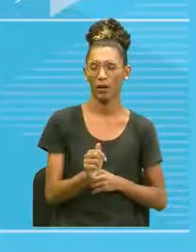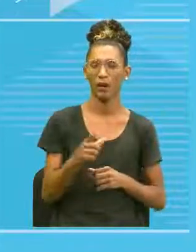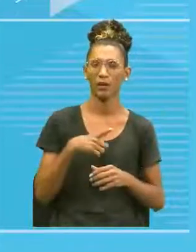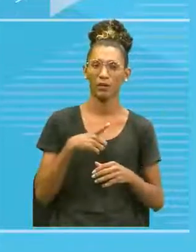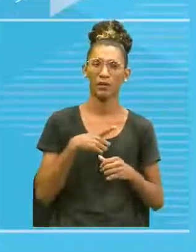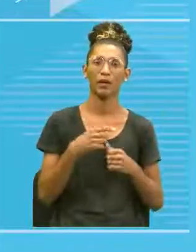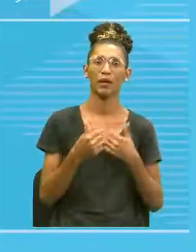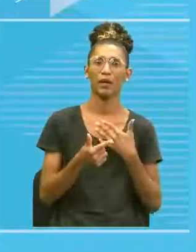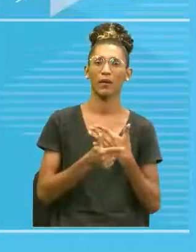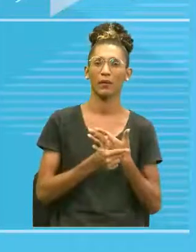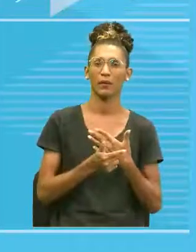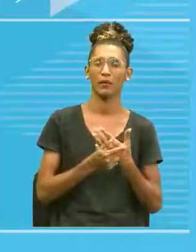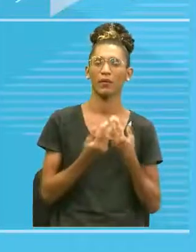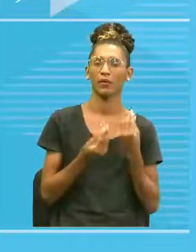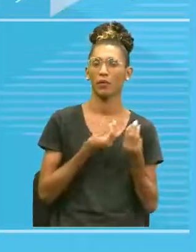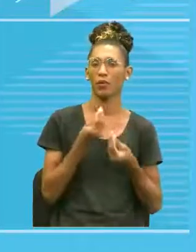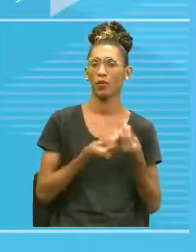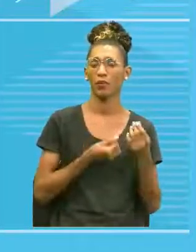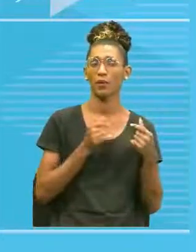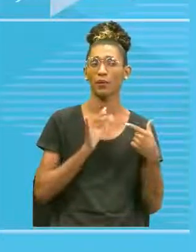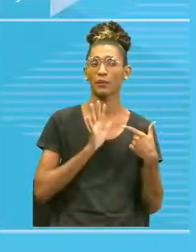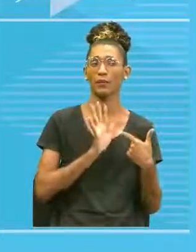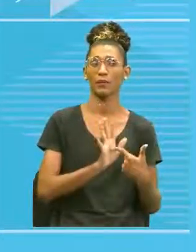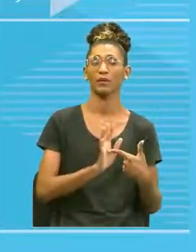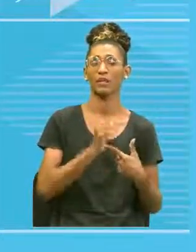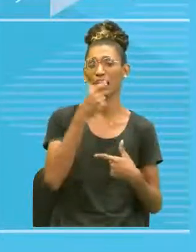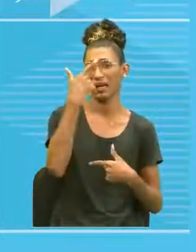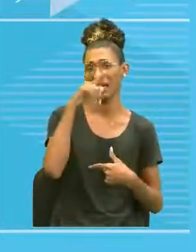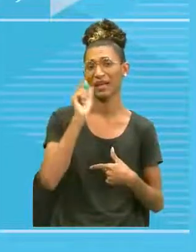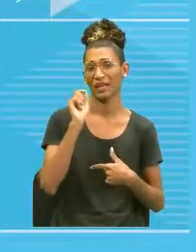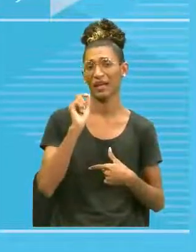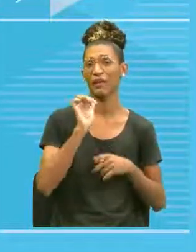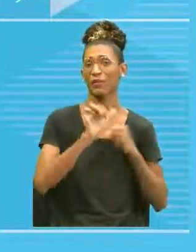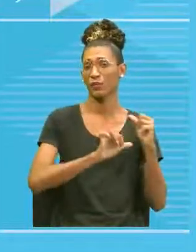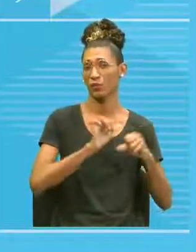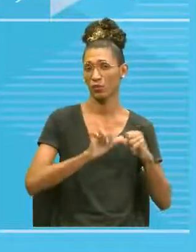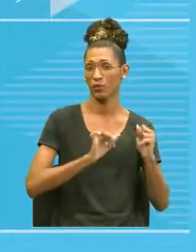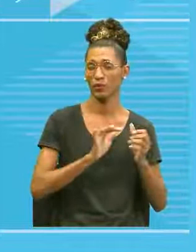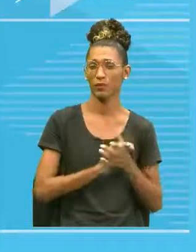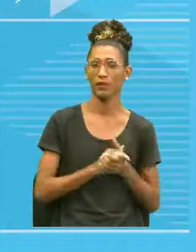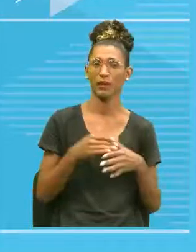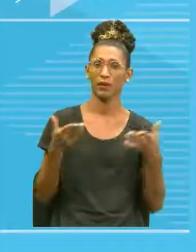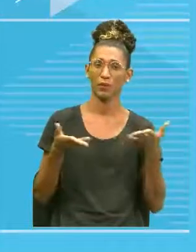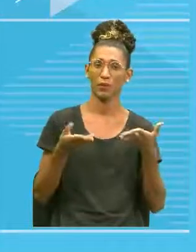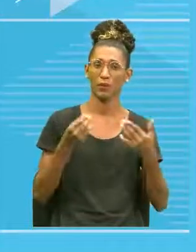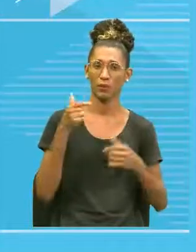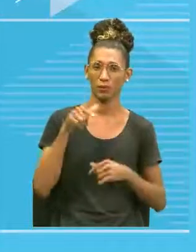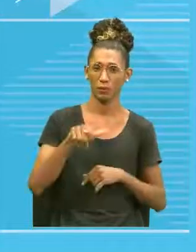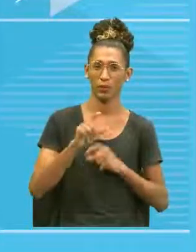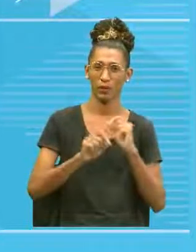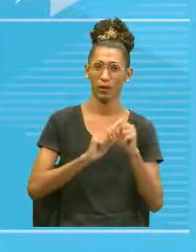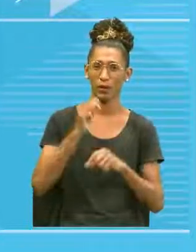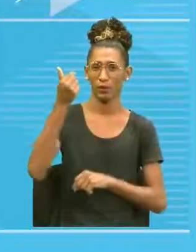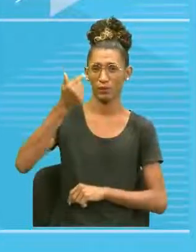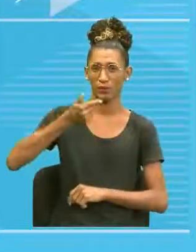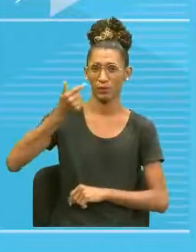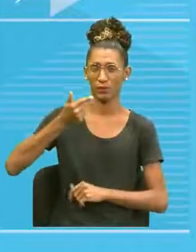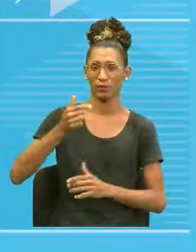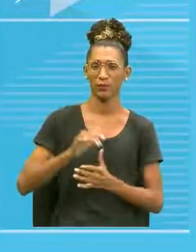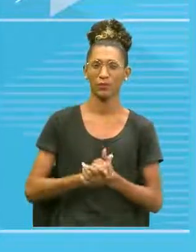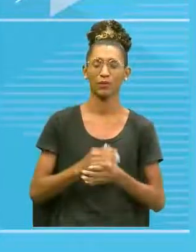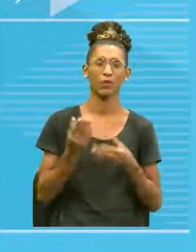dele é dizer quem praticou a ação ele concorda com o sujeito aí a gente vai agora aqui para o segundo passo